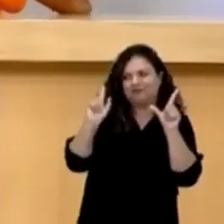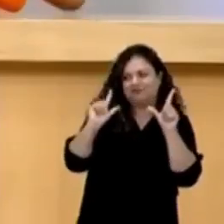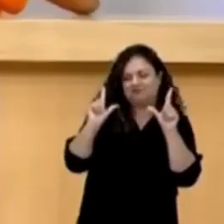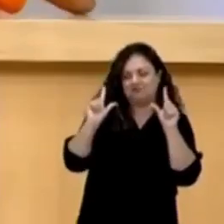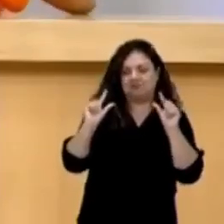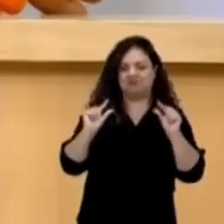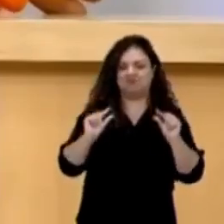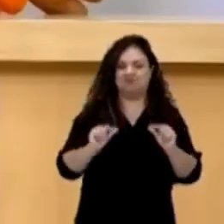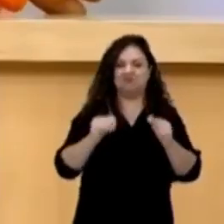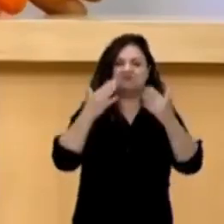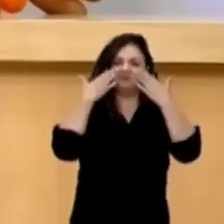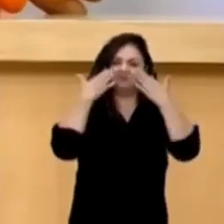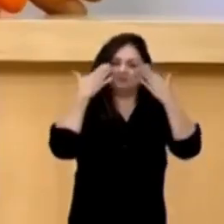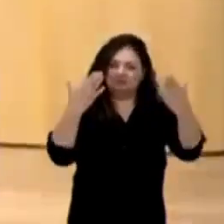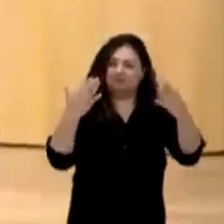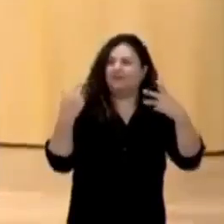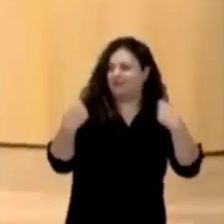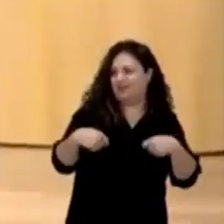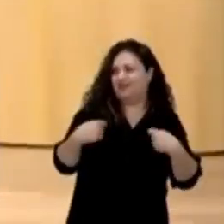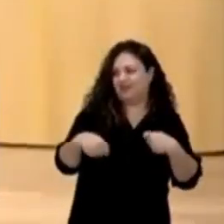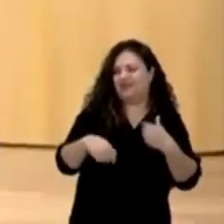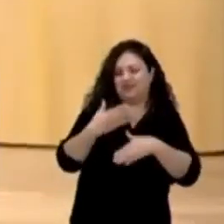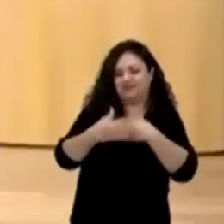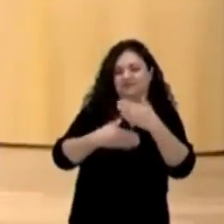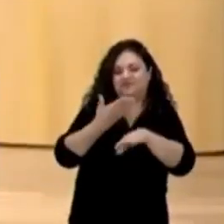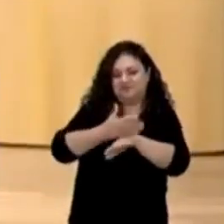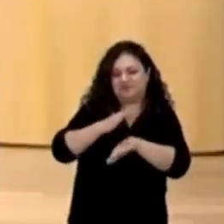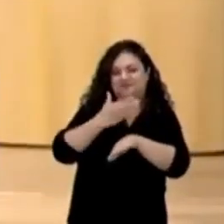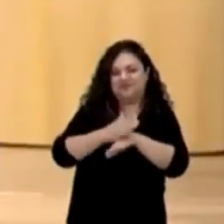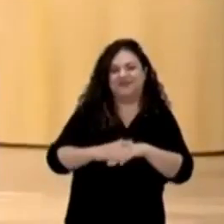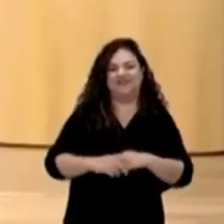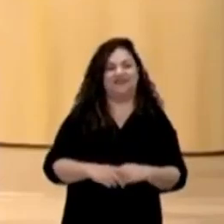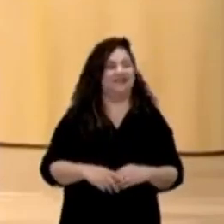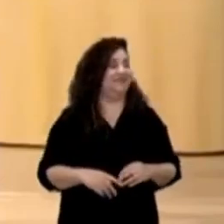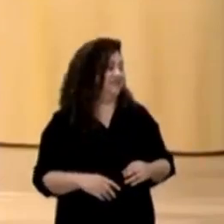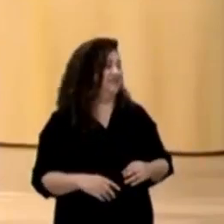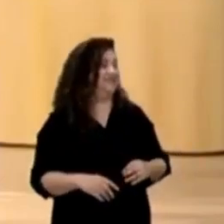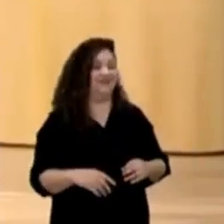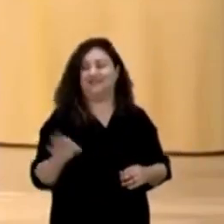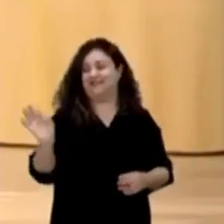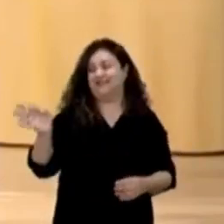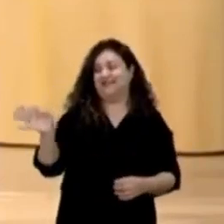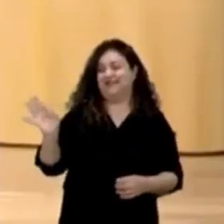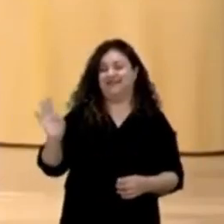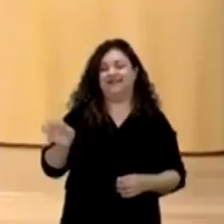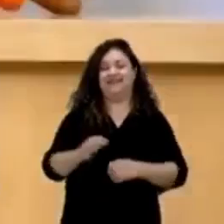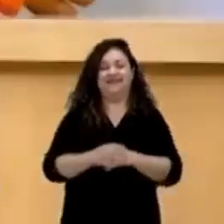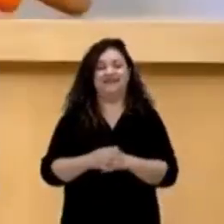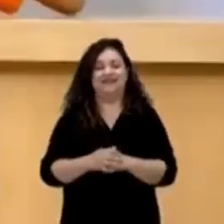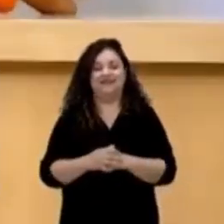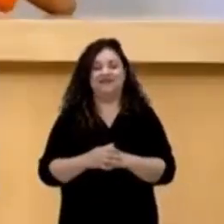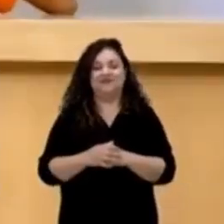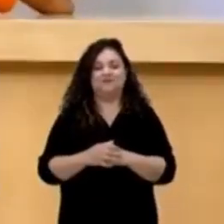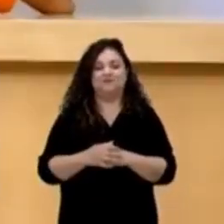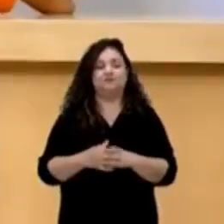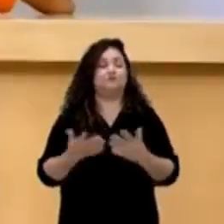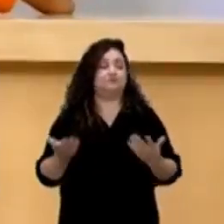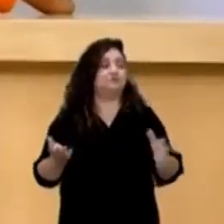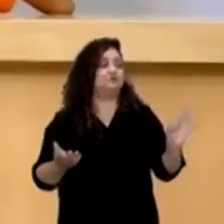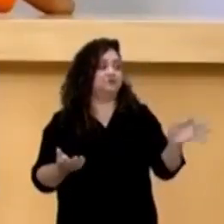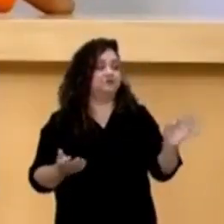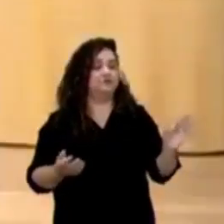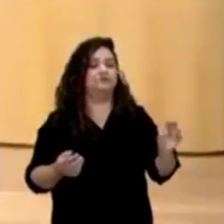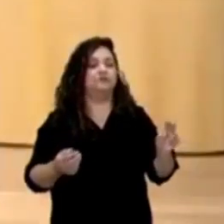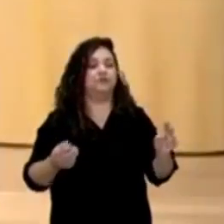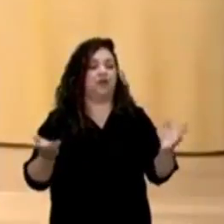de aparecer. Verdade, vergonha, né? Vergonha de virar meme. Porque vergonha de virar meme. Tchum, é, porque vocês não estão vendo